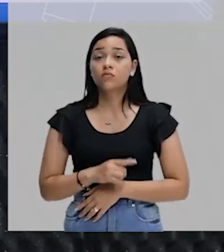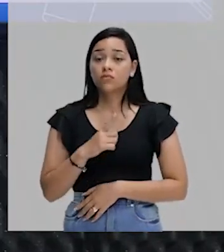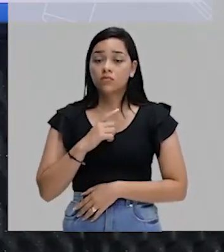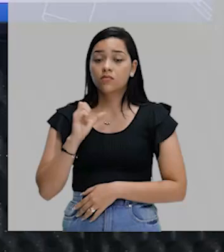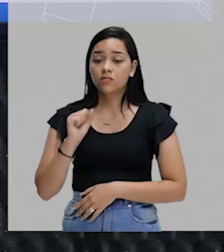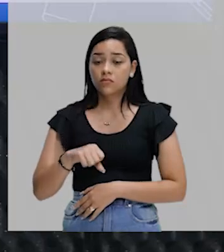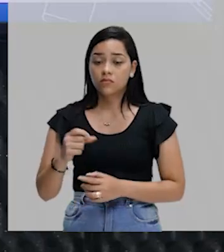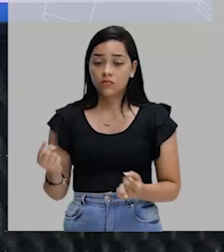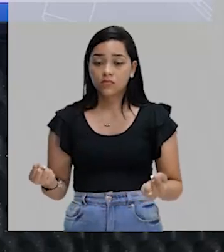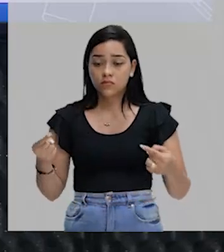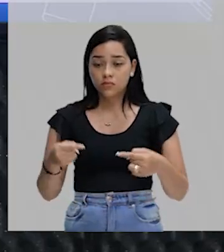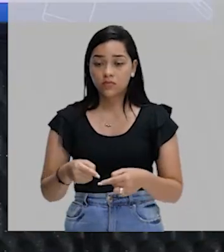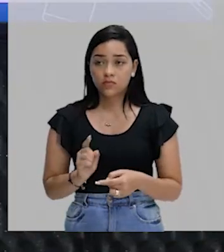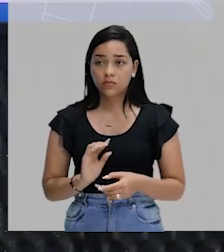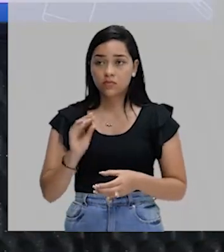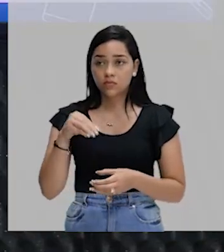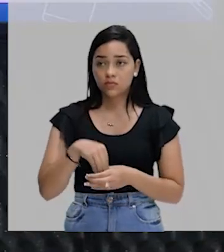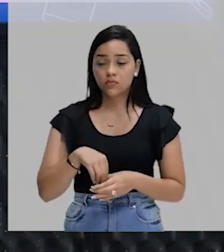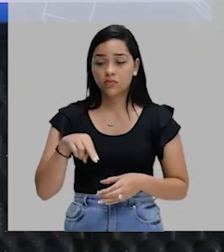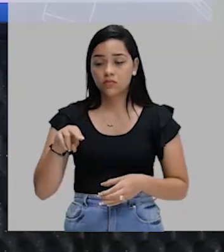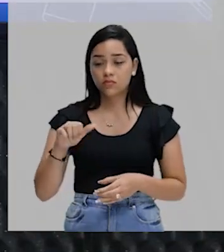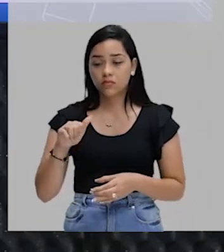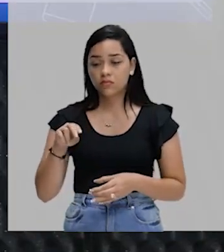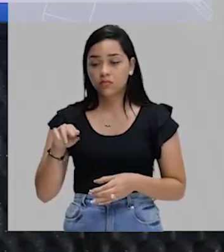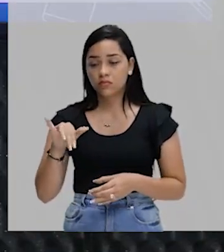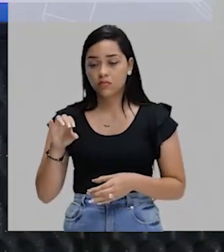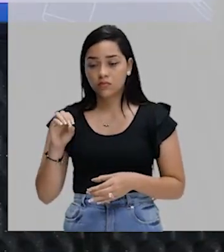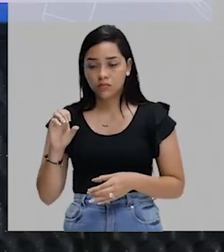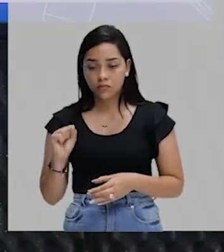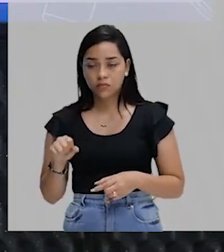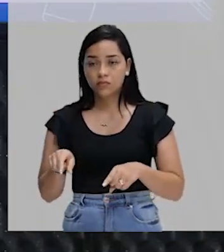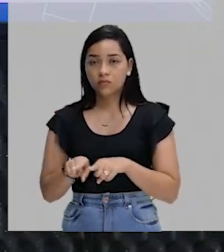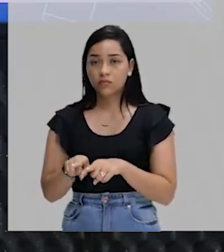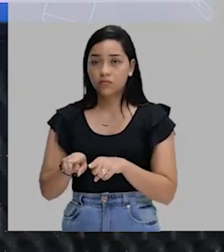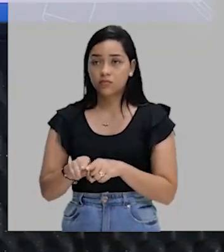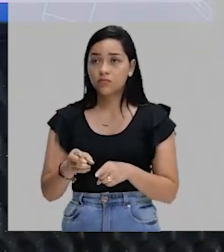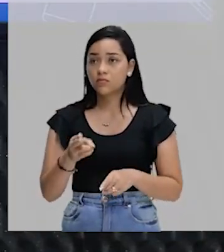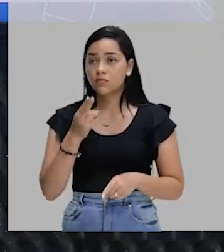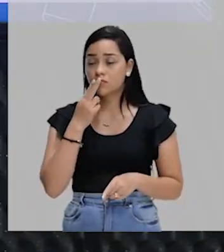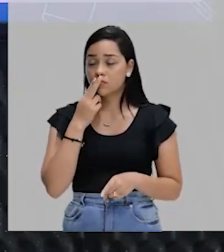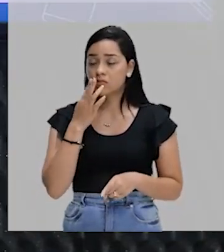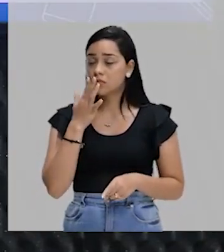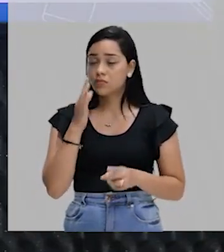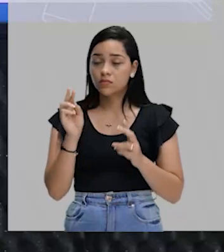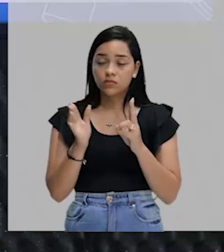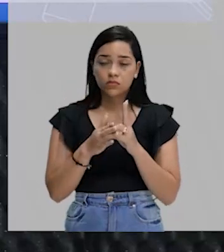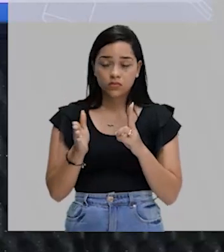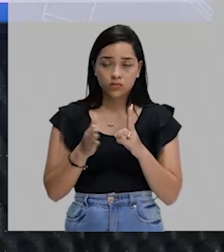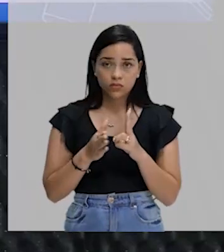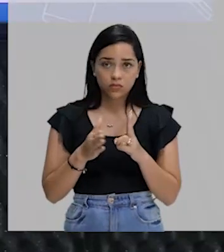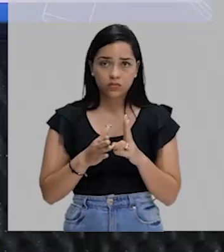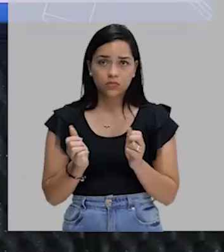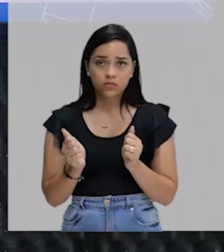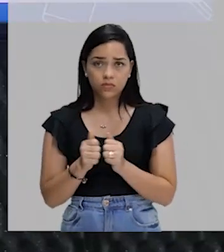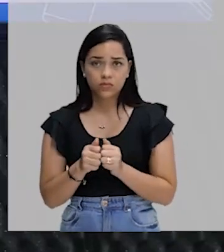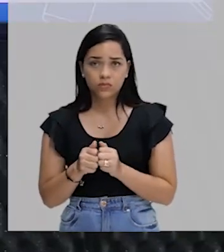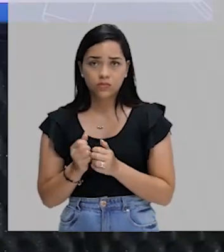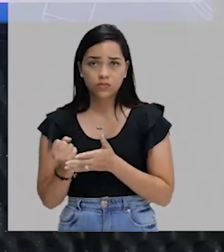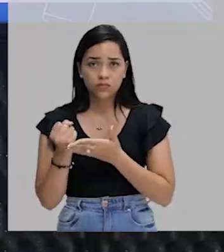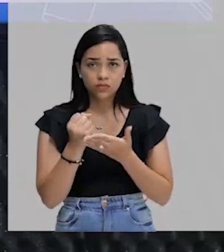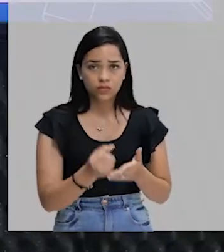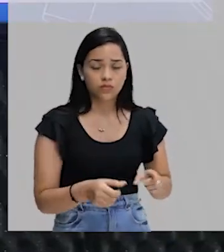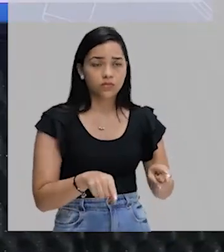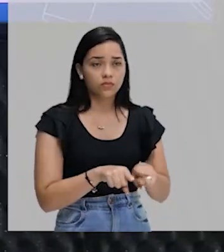reação desses nativos guaranis, desses índios, inclusive com o apoio dos jesuítas. Os